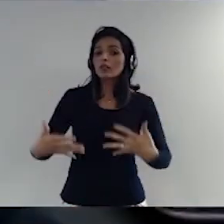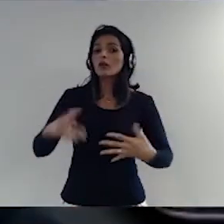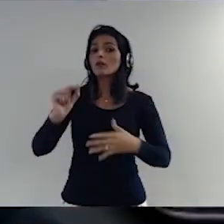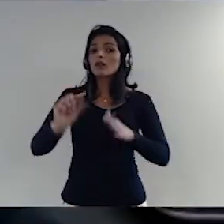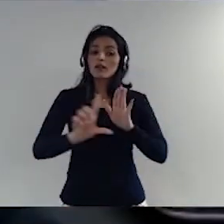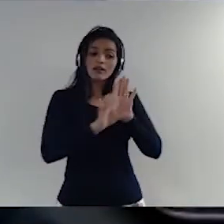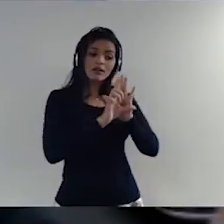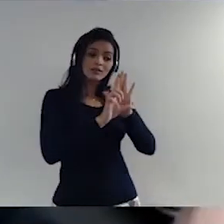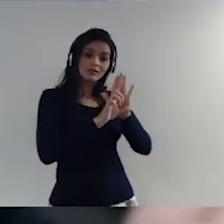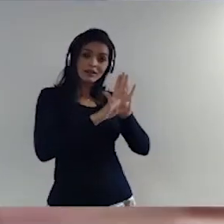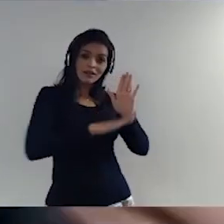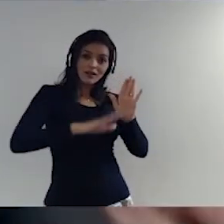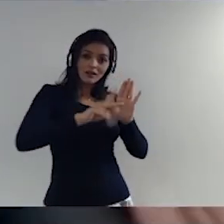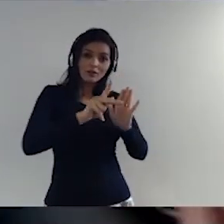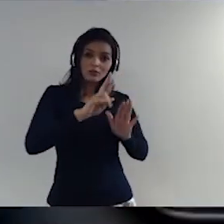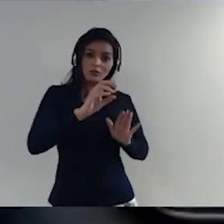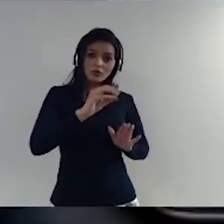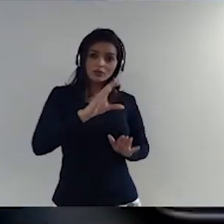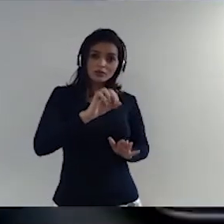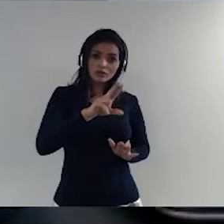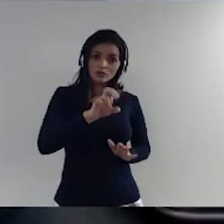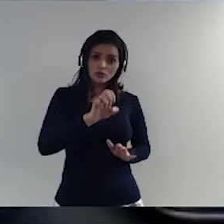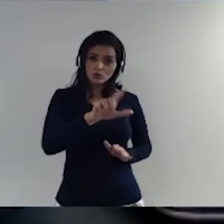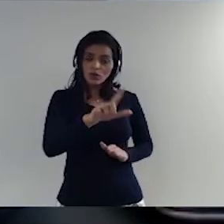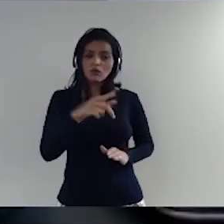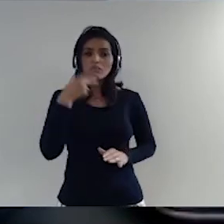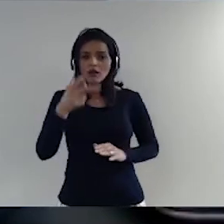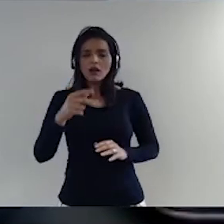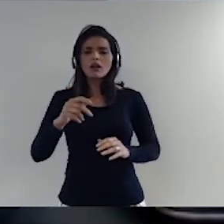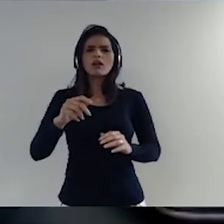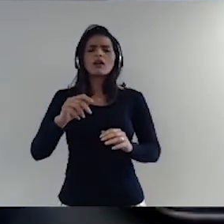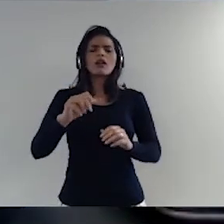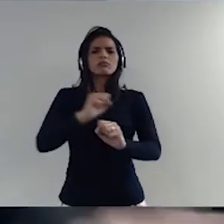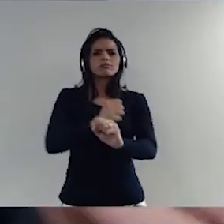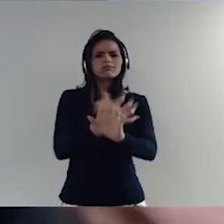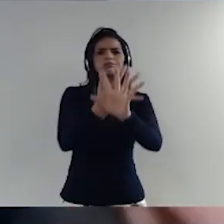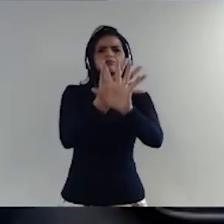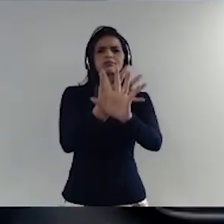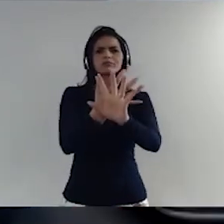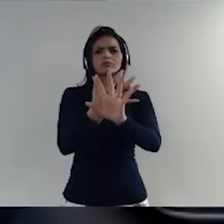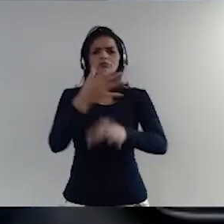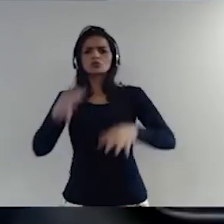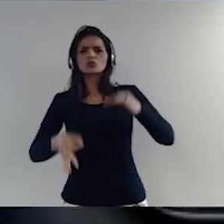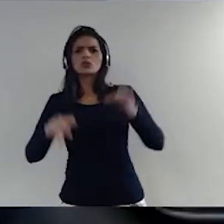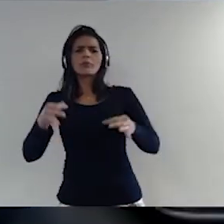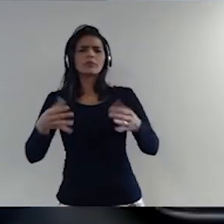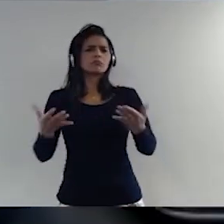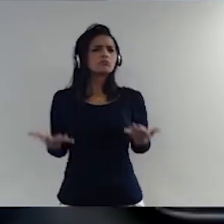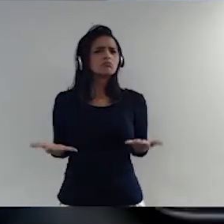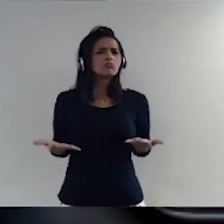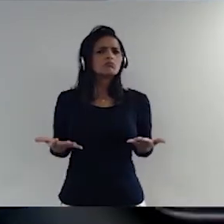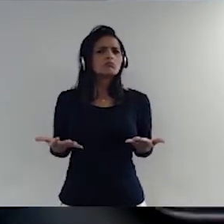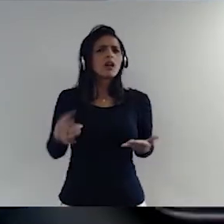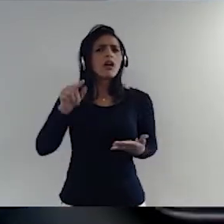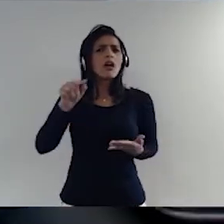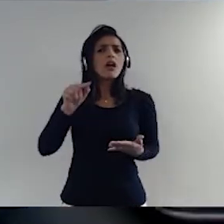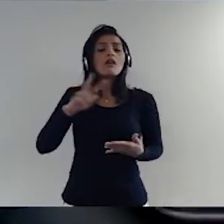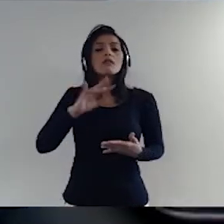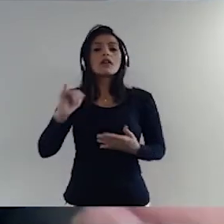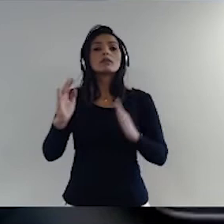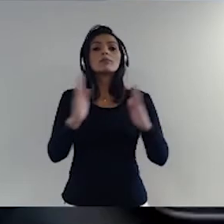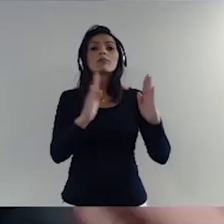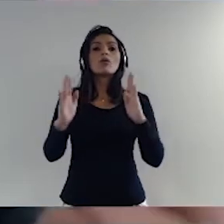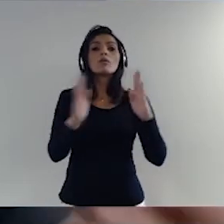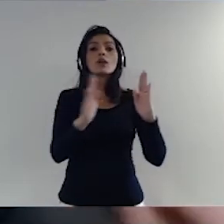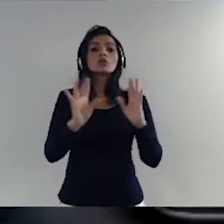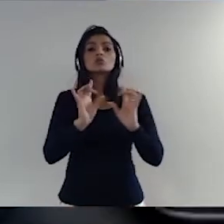legislação processual que fala sobre as audiências sobre videoconferência partem da premissa que esses atos serão realizados